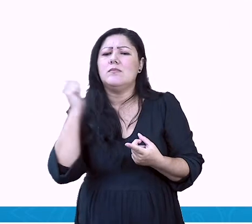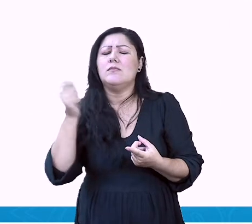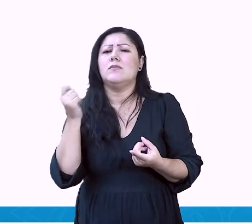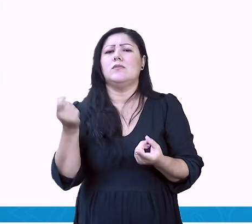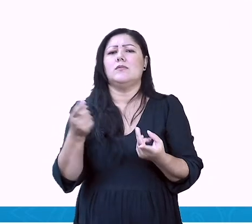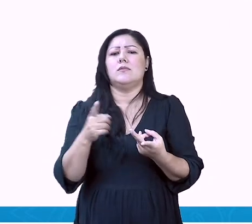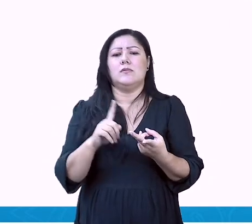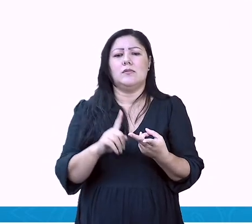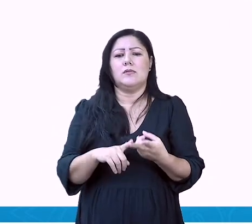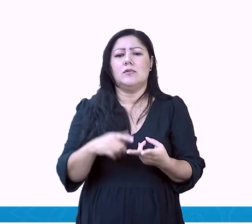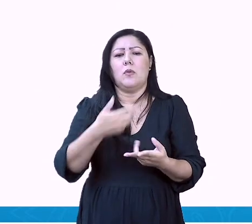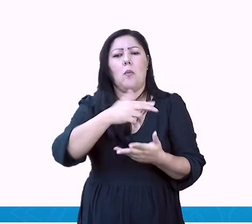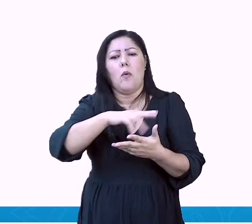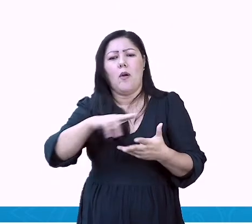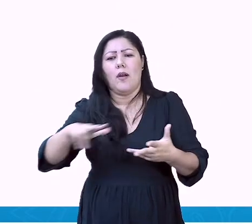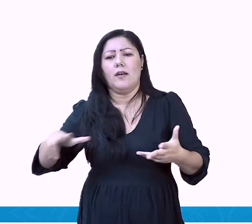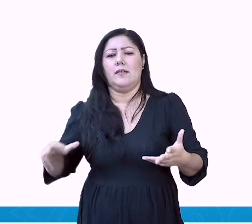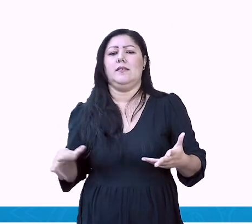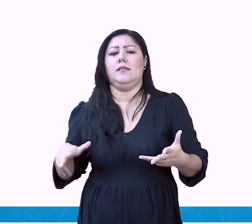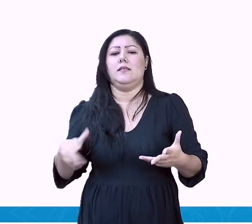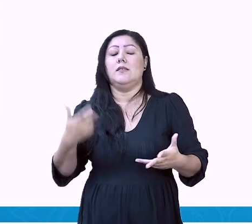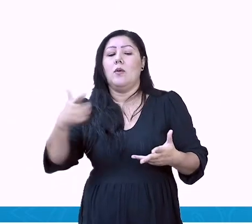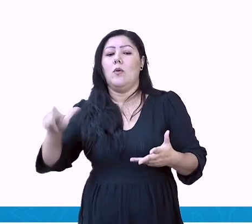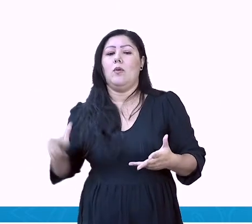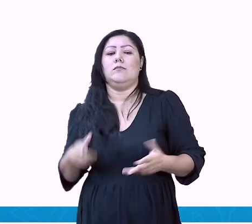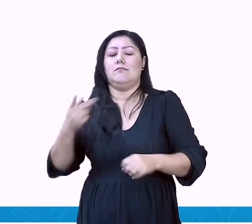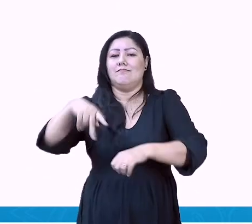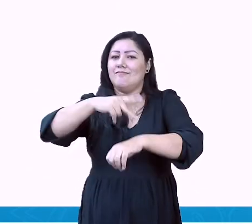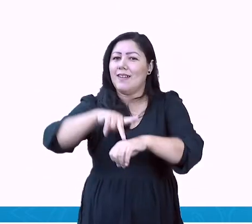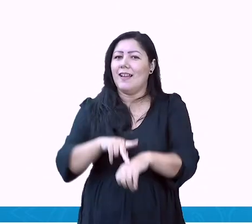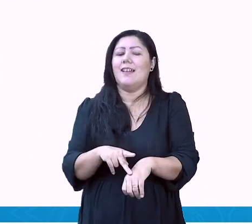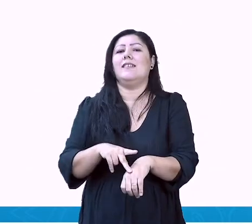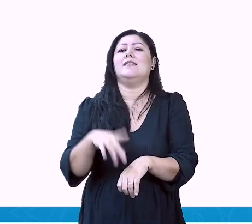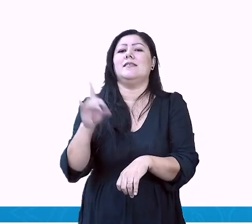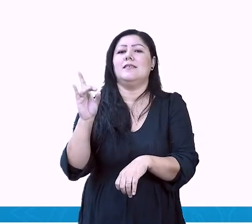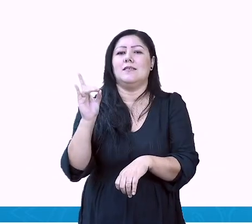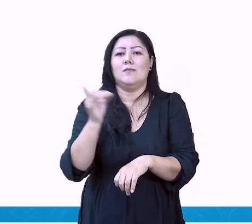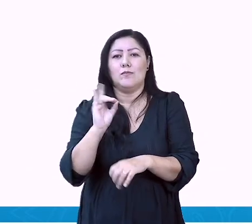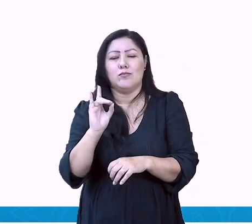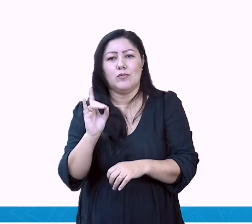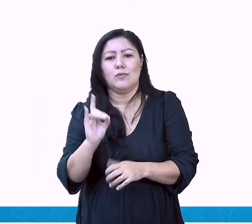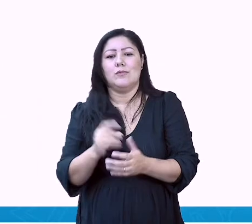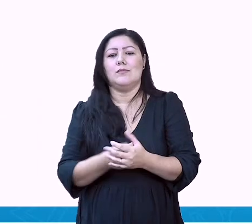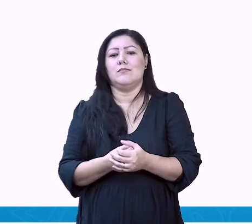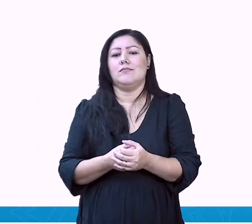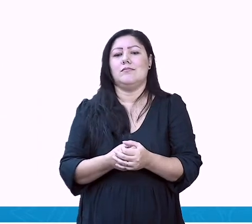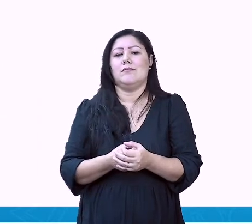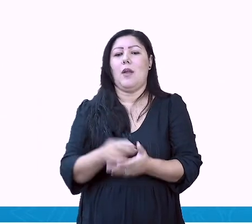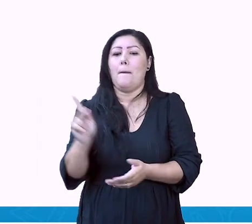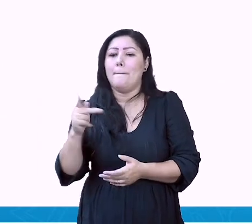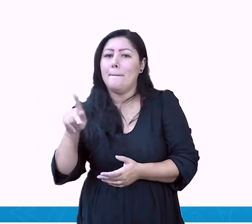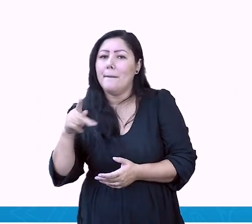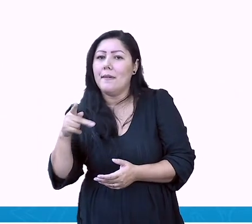uma grande área que chega a ser inundada. Né?